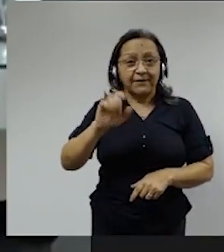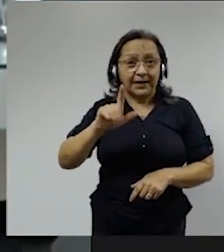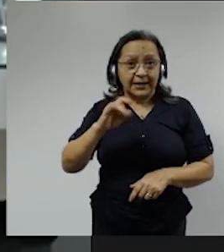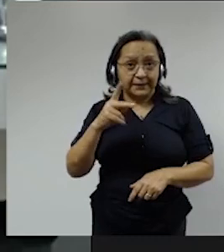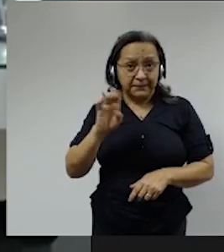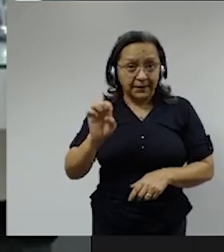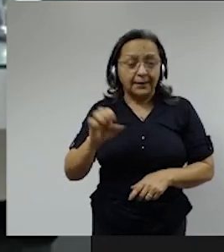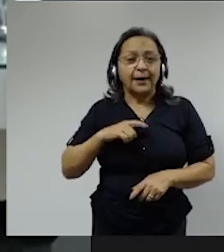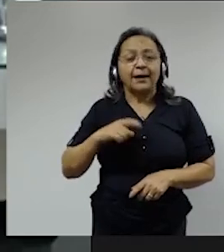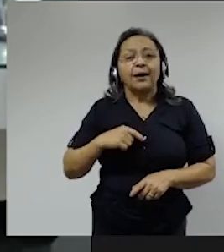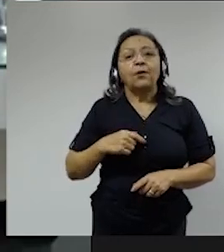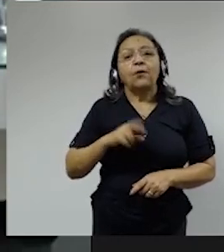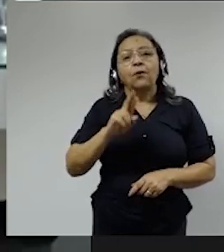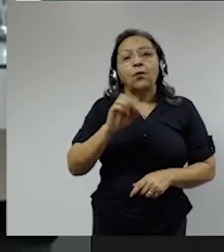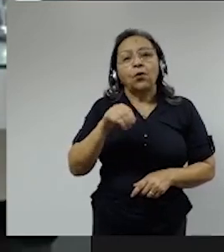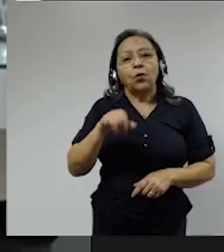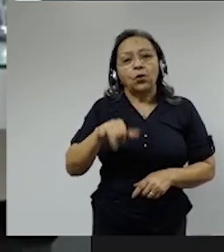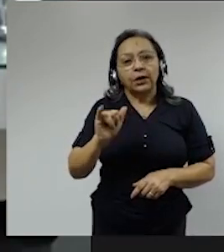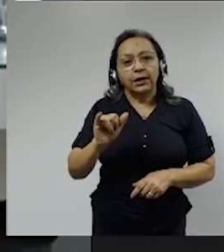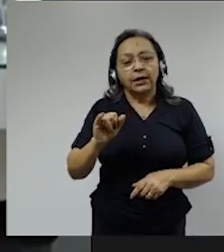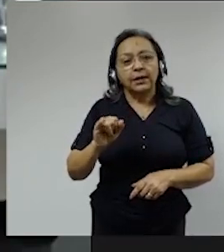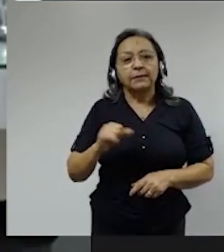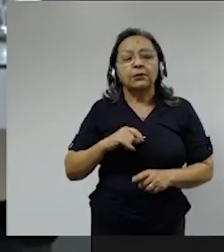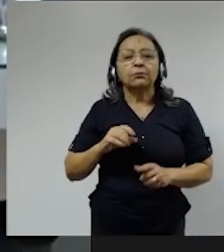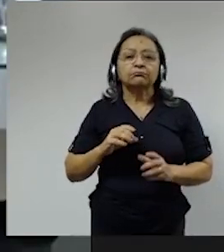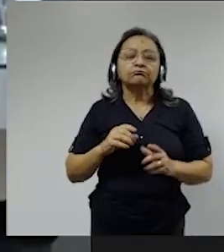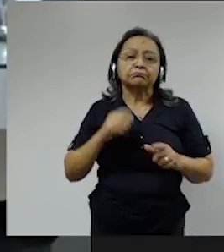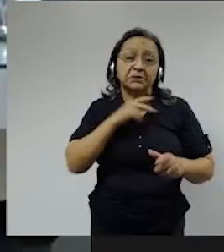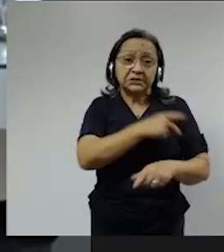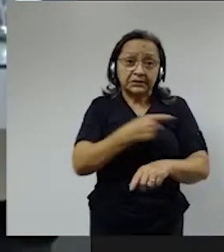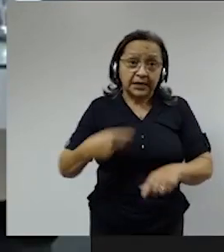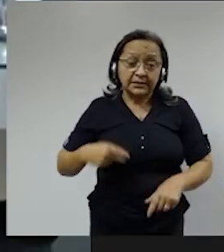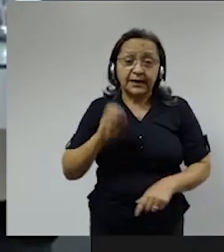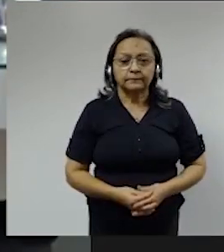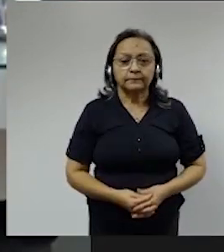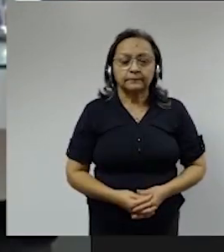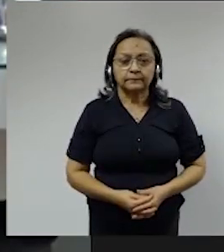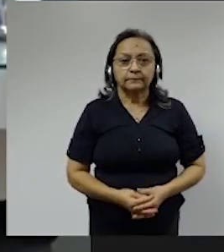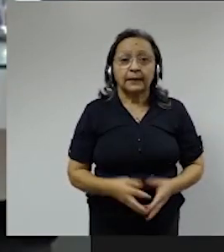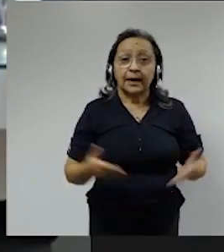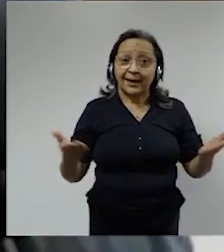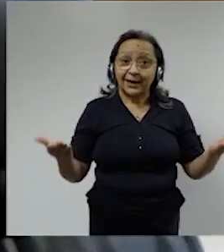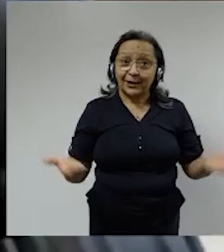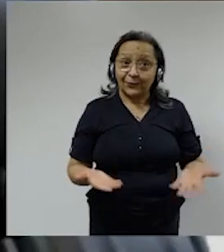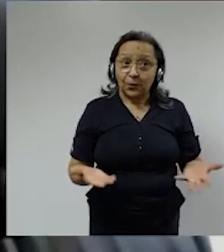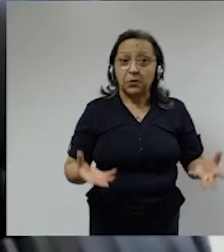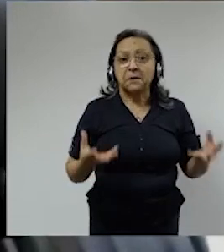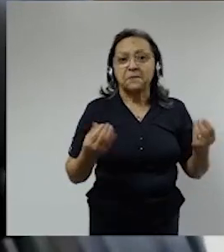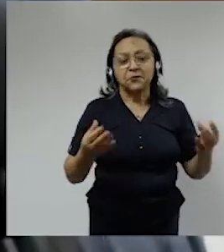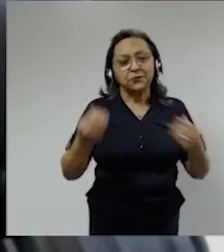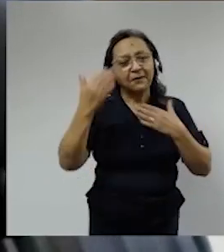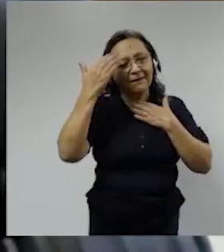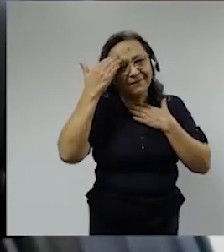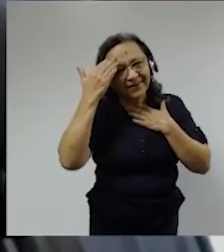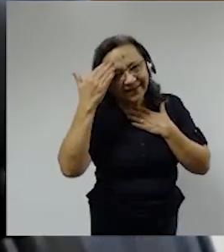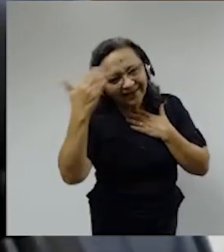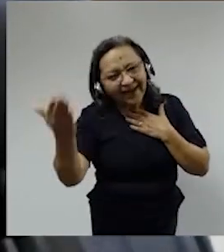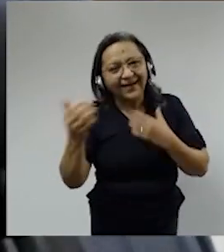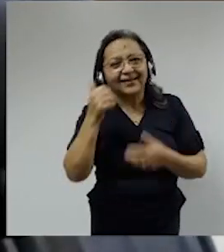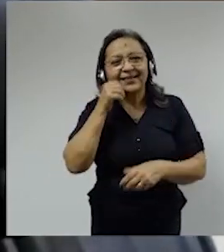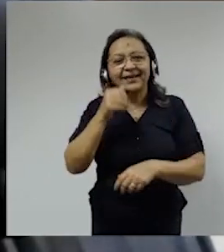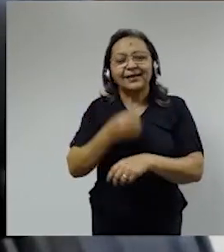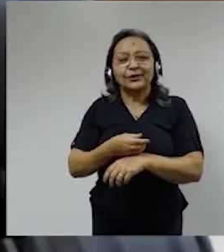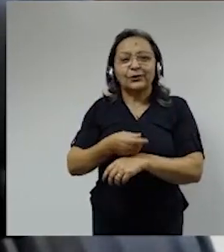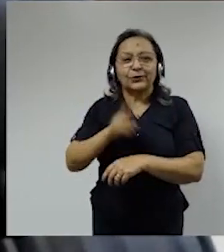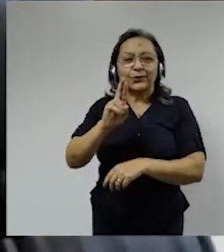Duarte, presidente da ENA, pelo convite e pela participação. Muito obrigada. Agora sim, muito obrigado, doutora Branca,